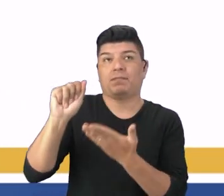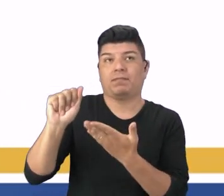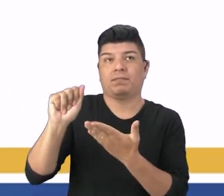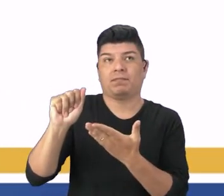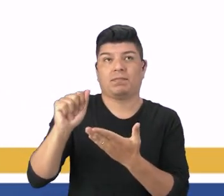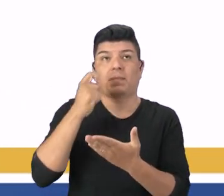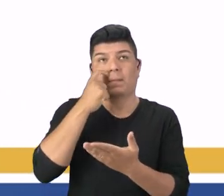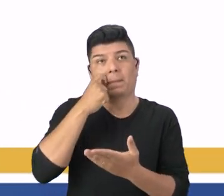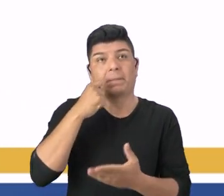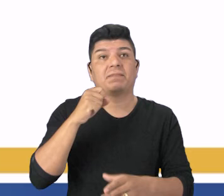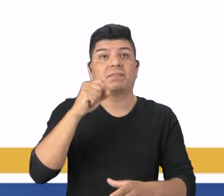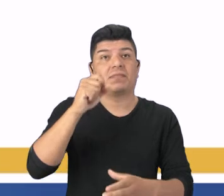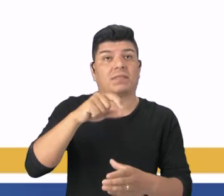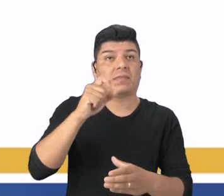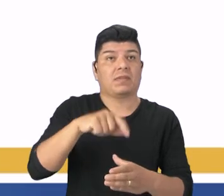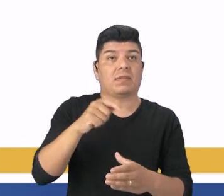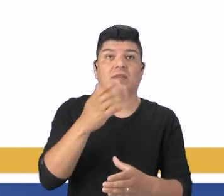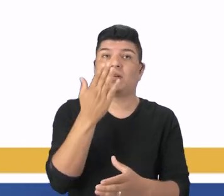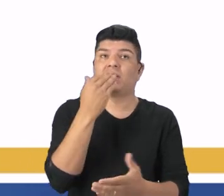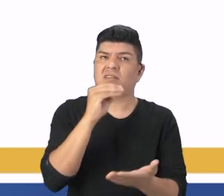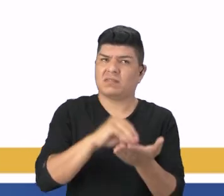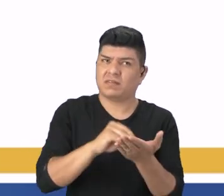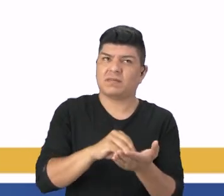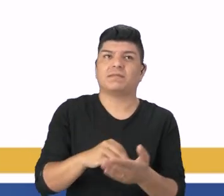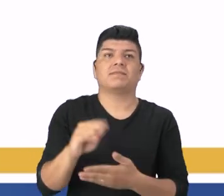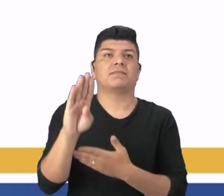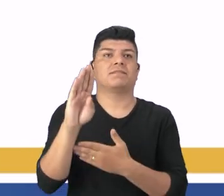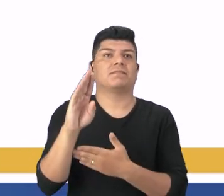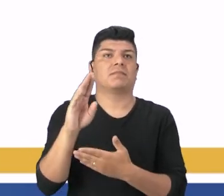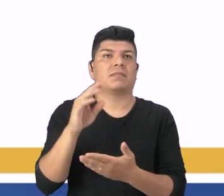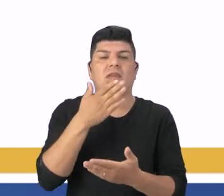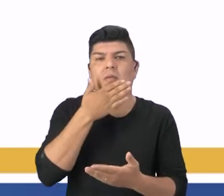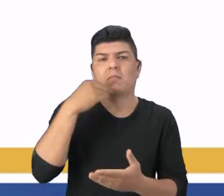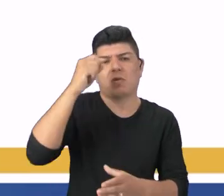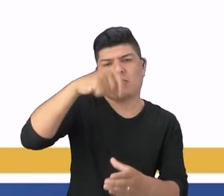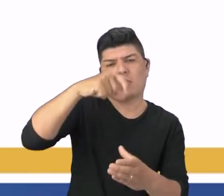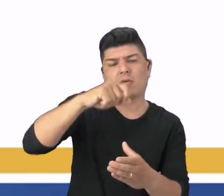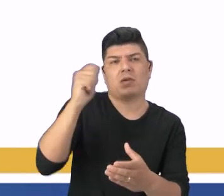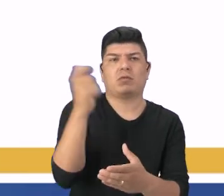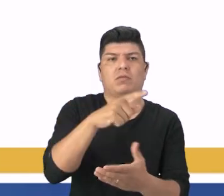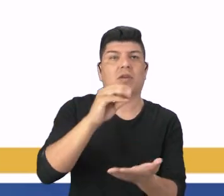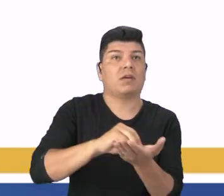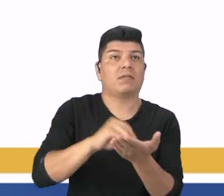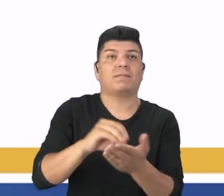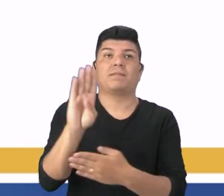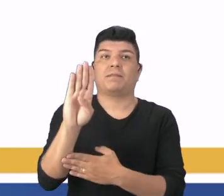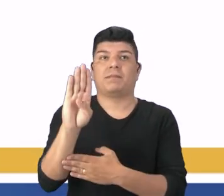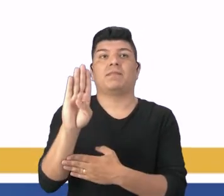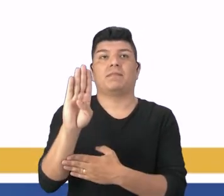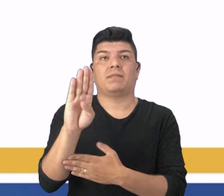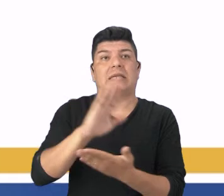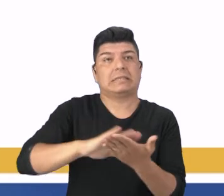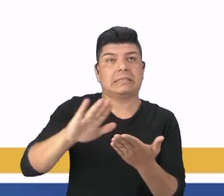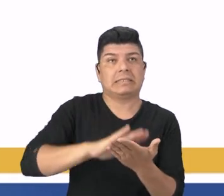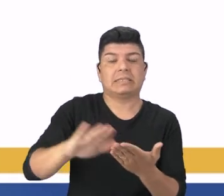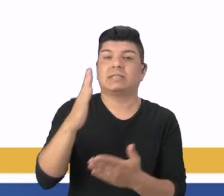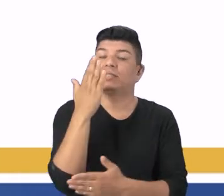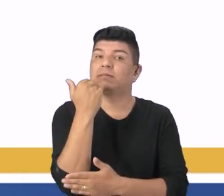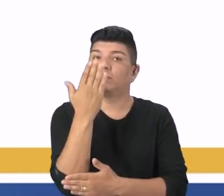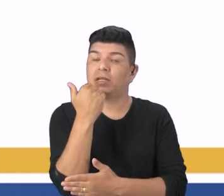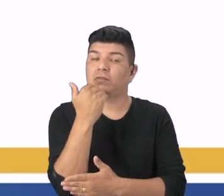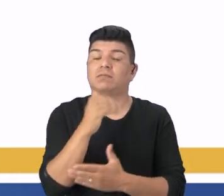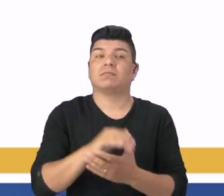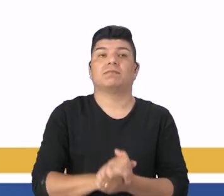A. A produção ineficiente de alimentos, seria isso? Que é melhor sobrar do que faltar? Ou letra B. O desperdício